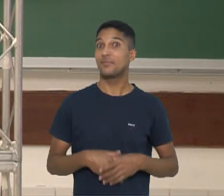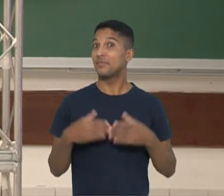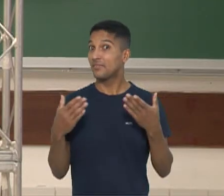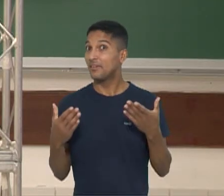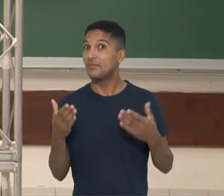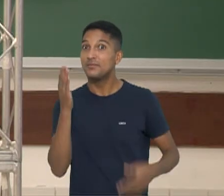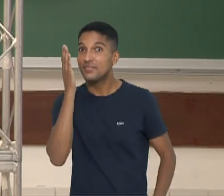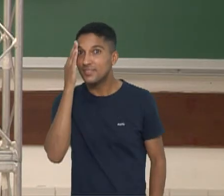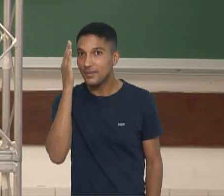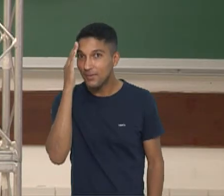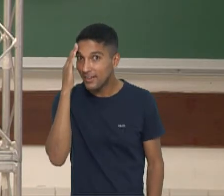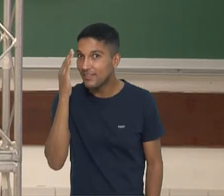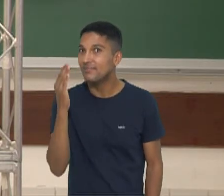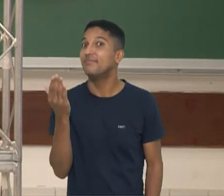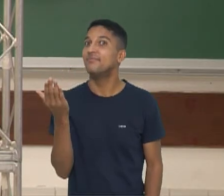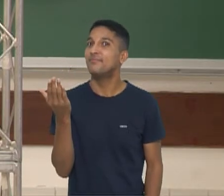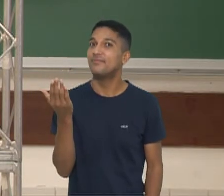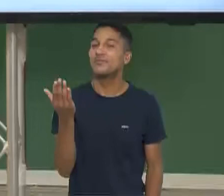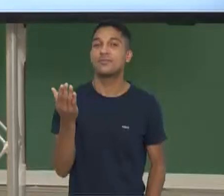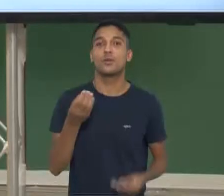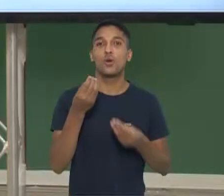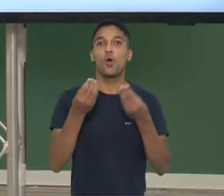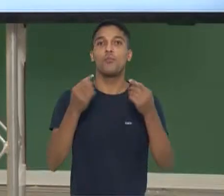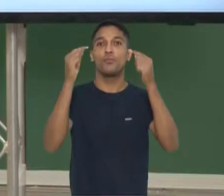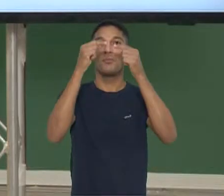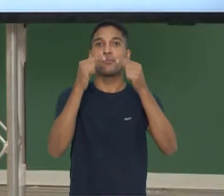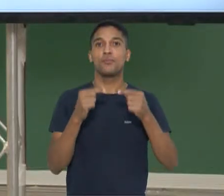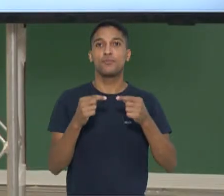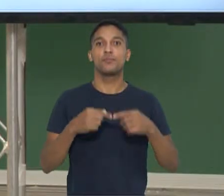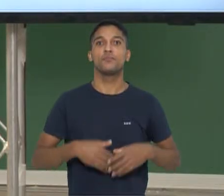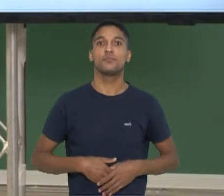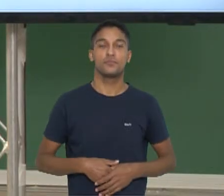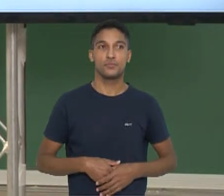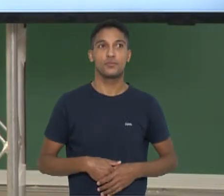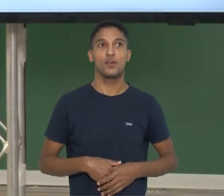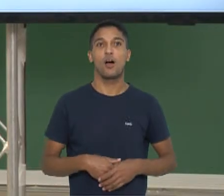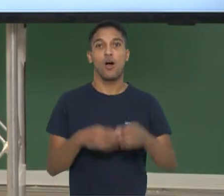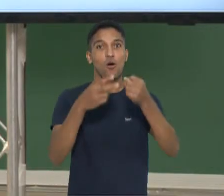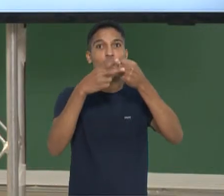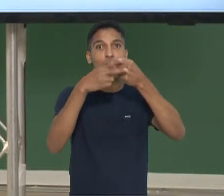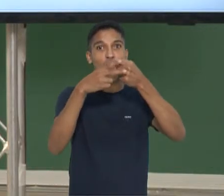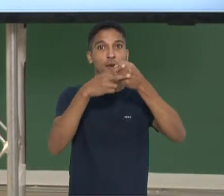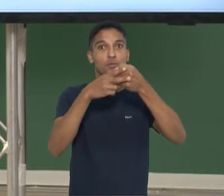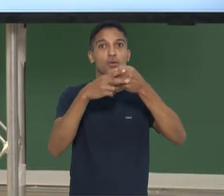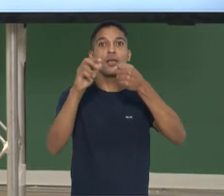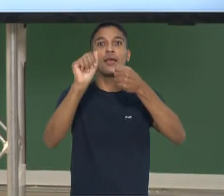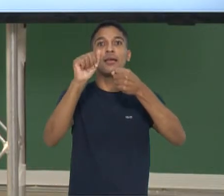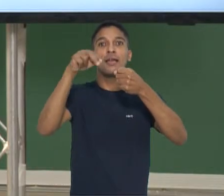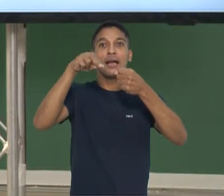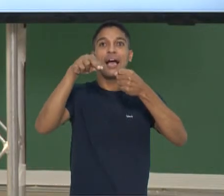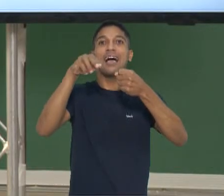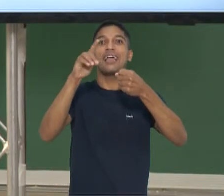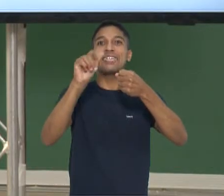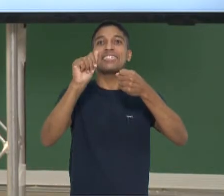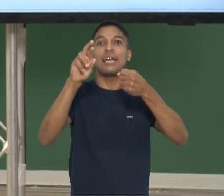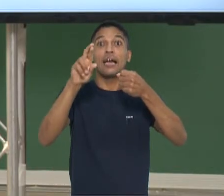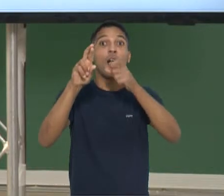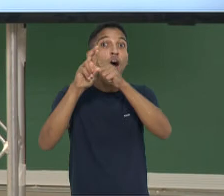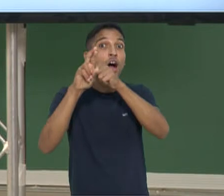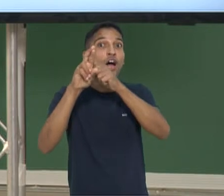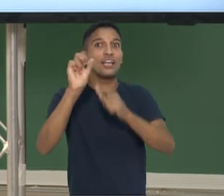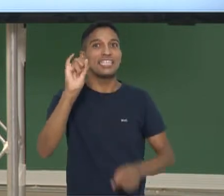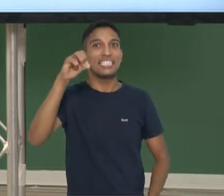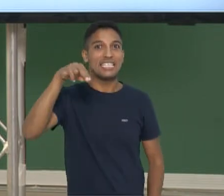Vamos ver entonces como quedou. Mira, o verbo é andar, está no infinitivo, então vocês lembram